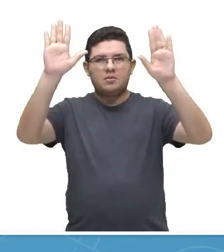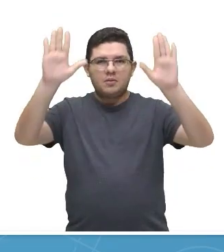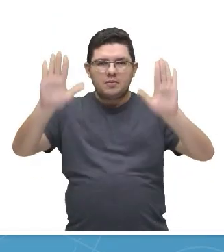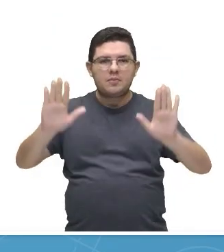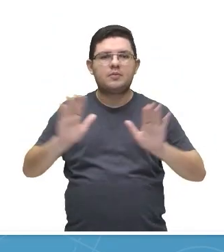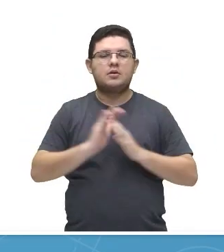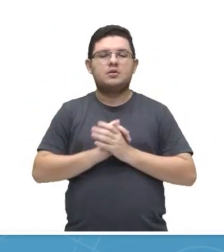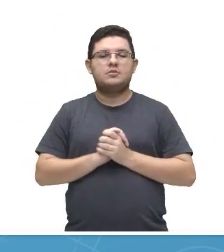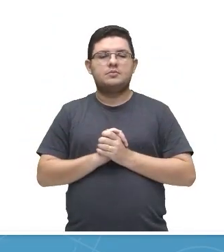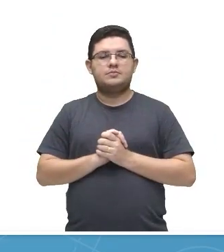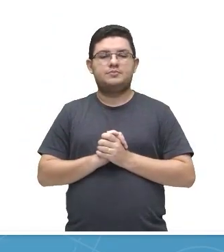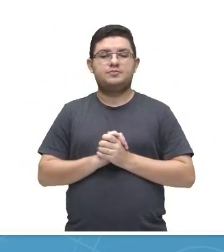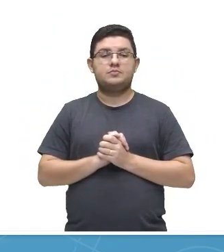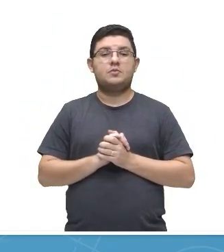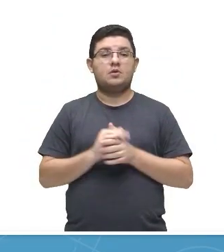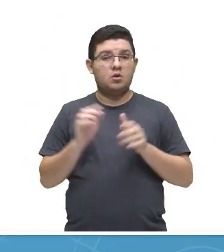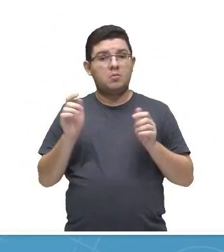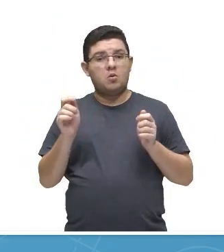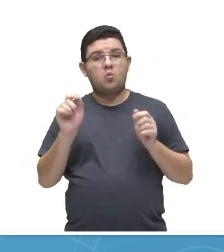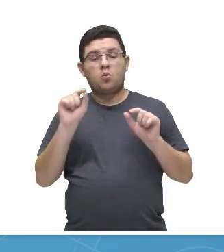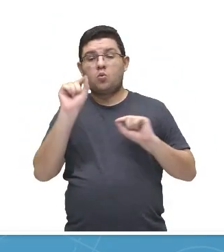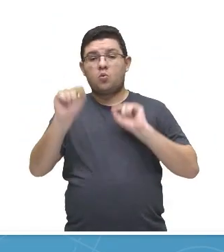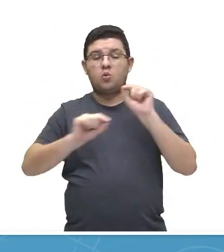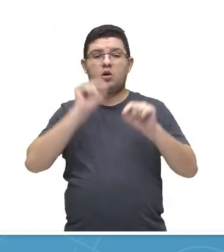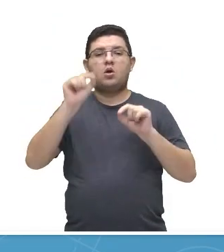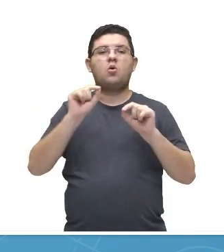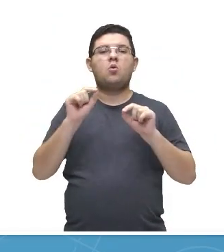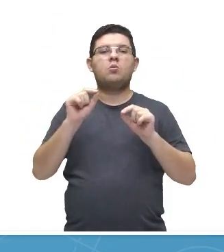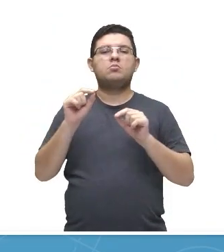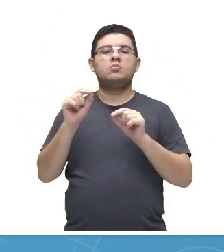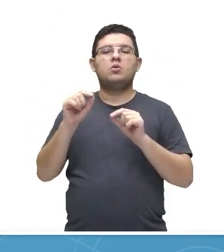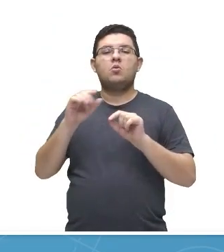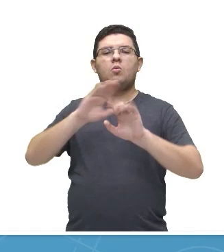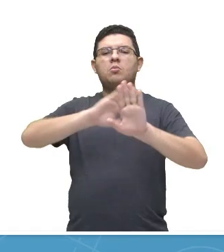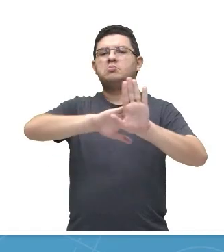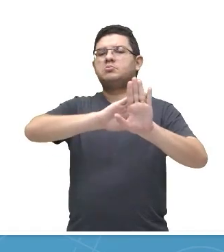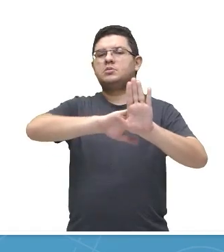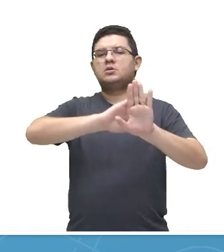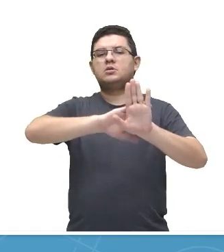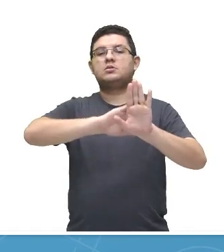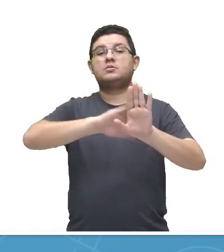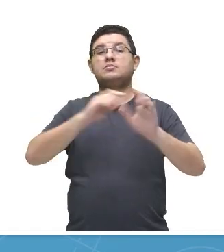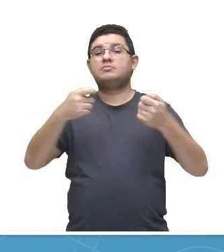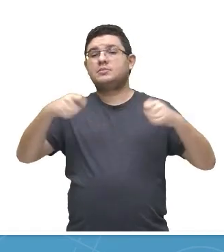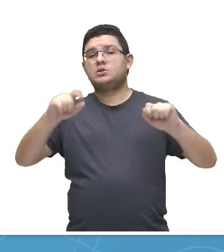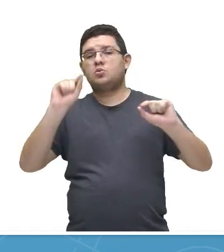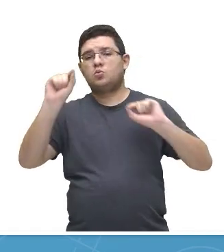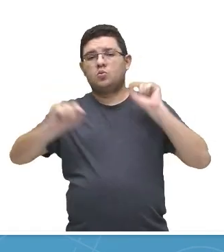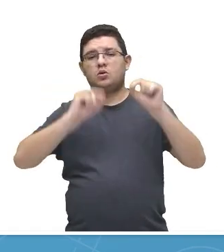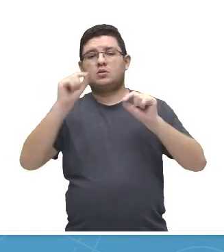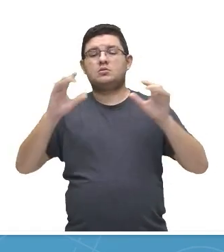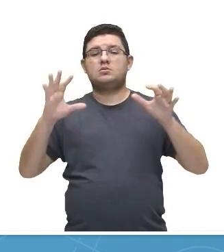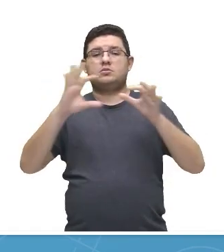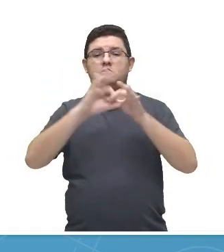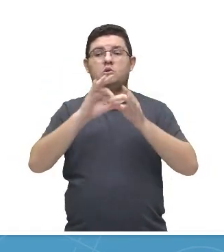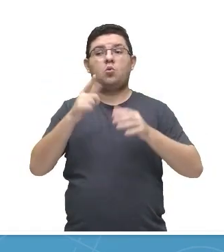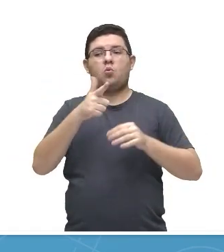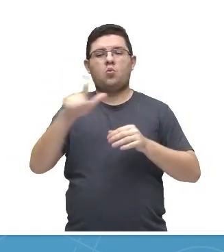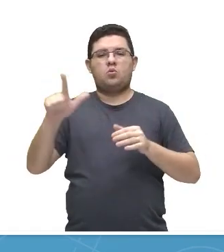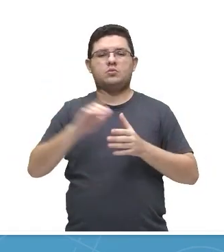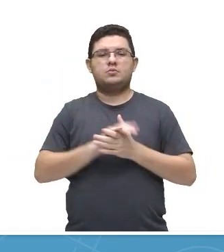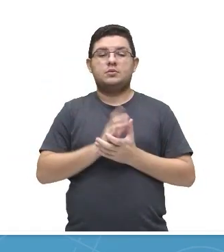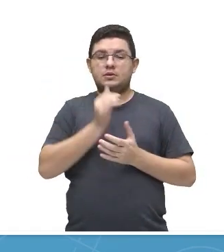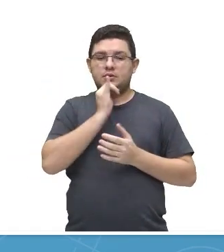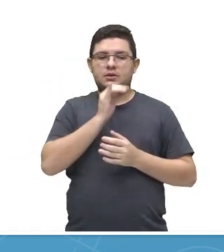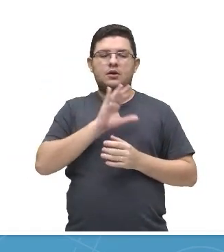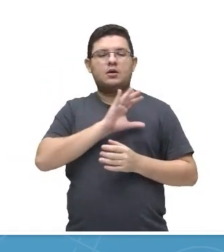não, ou ainda no imaginário. E o abstrato? Precisa de outro ser para existir. Certo? Amor. Viu,